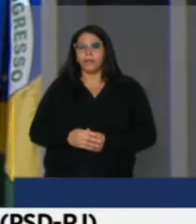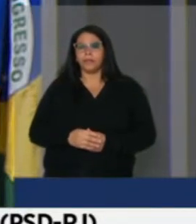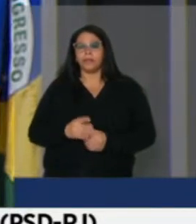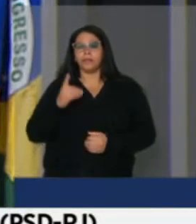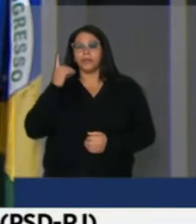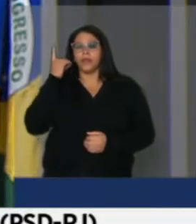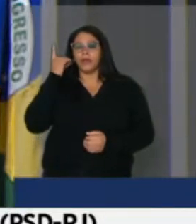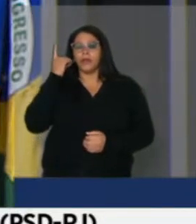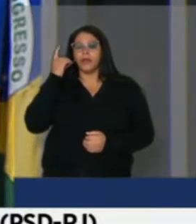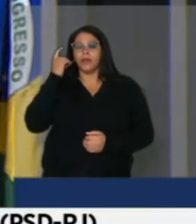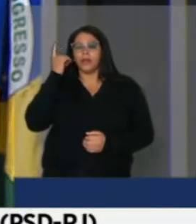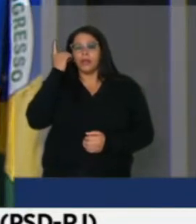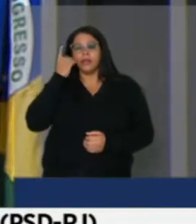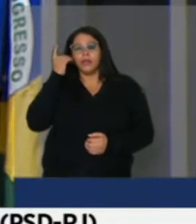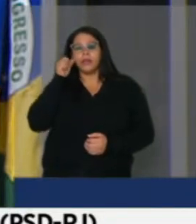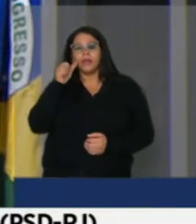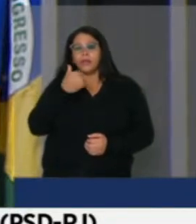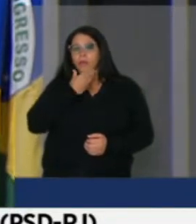deputados e deputadas,